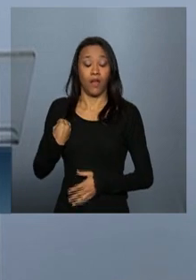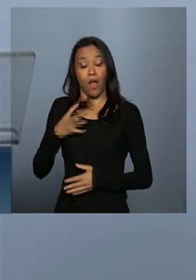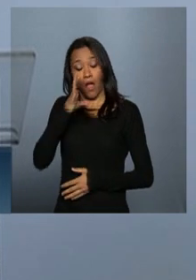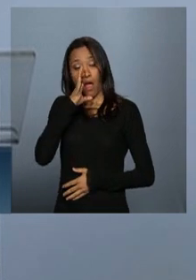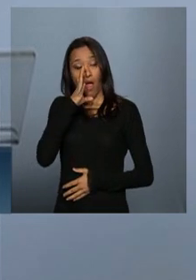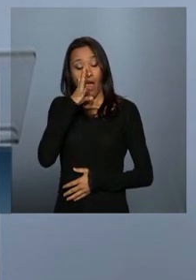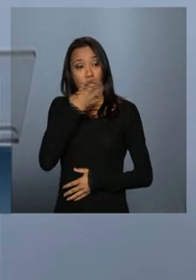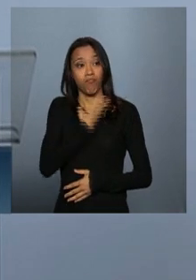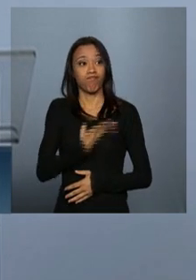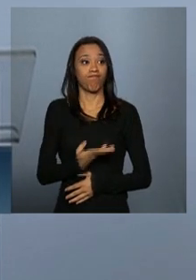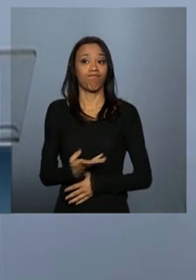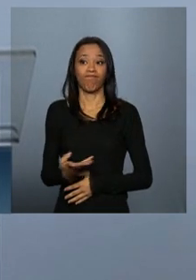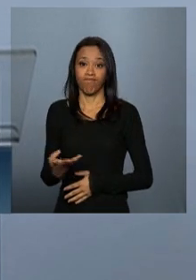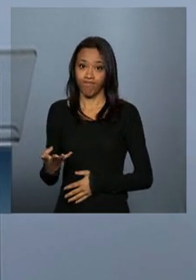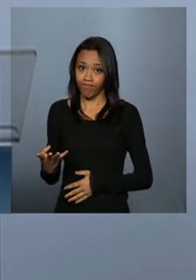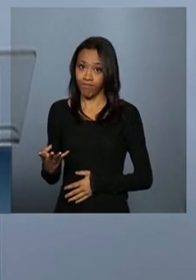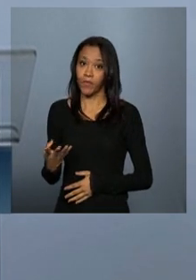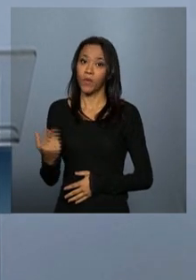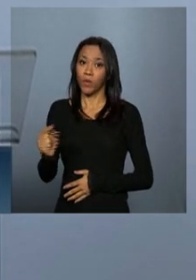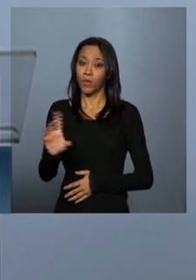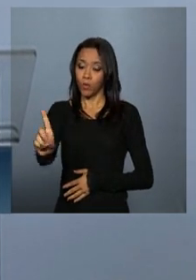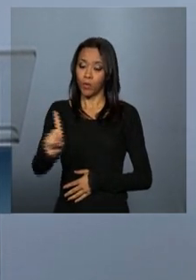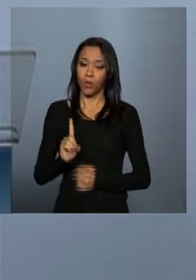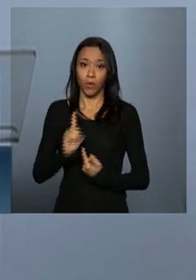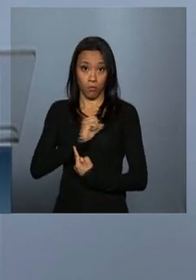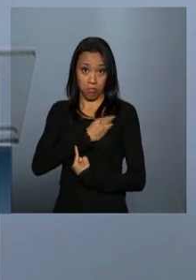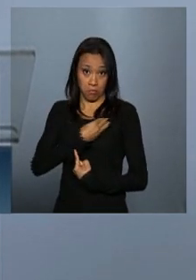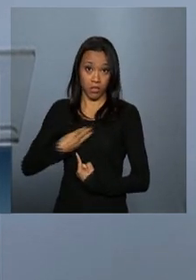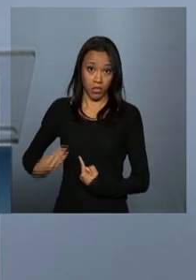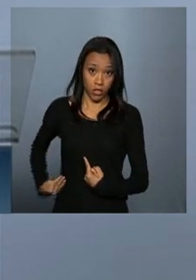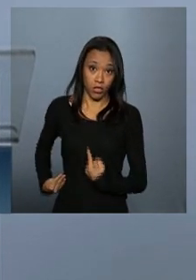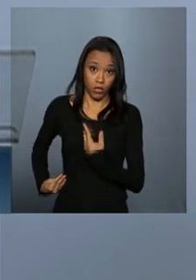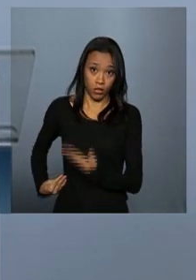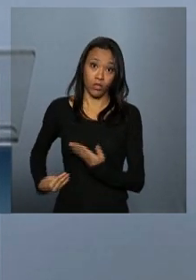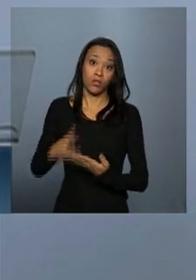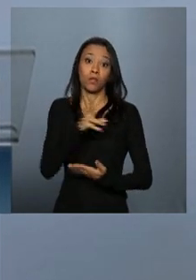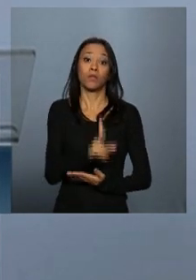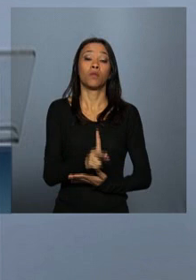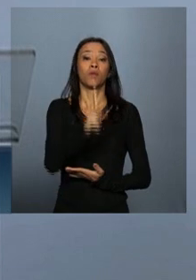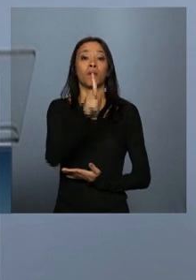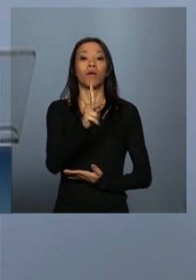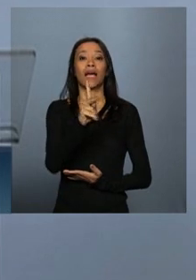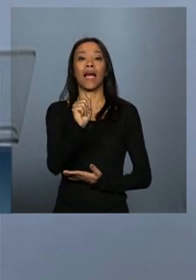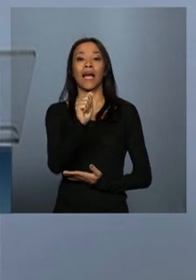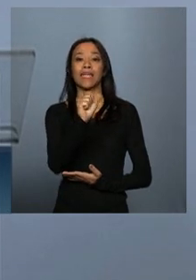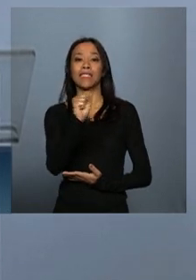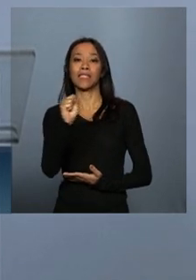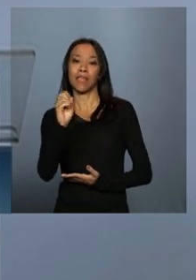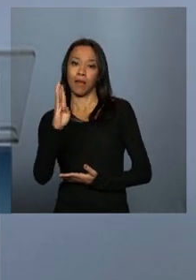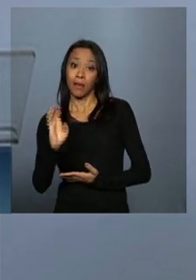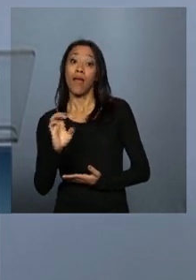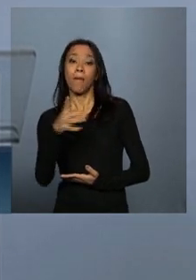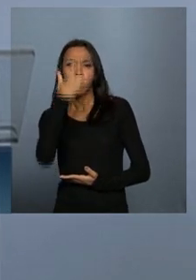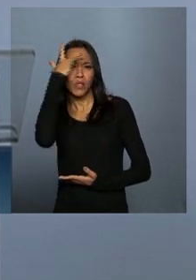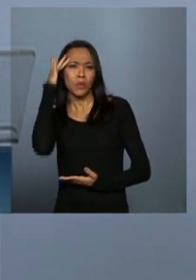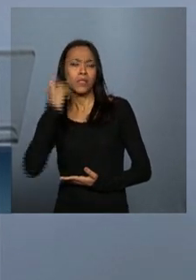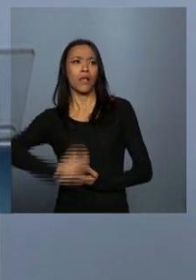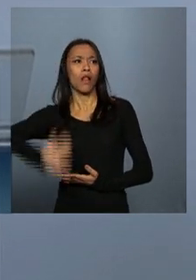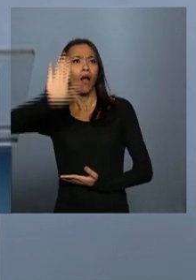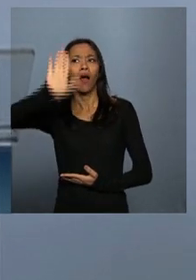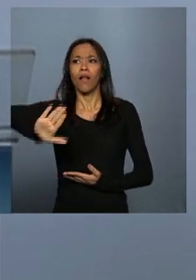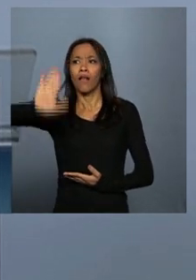impressionante quando o ministro Gilberto Kassab falou aqui e todos levantaram a mão, pessoas que pagavam